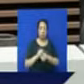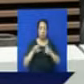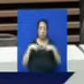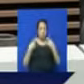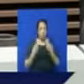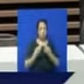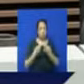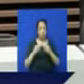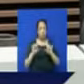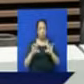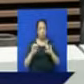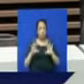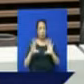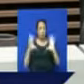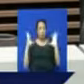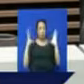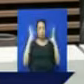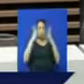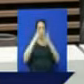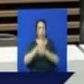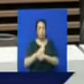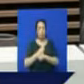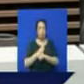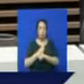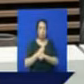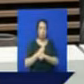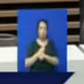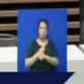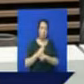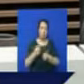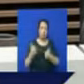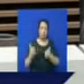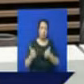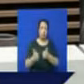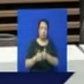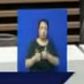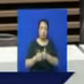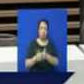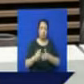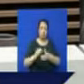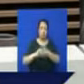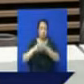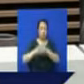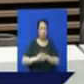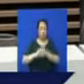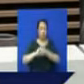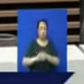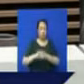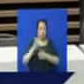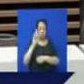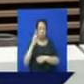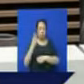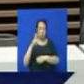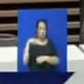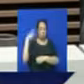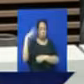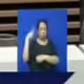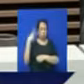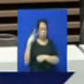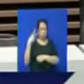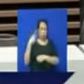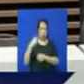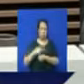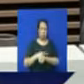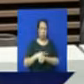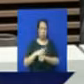solene. E quero também me somar às suas palavras, cumprimentar aqui nossos ex-colegas, vereador Preto. Eu